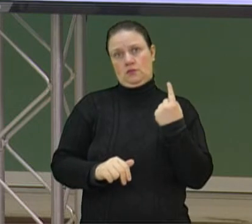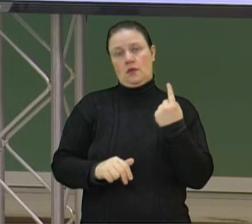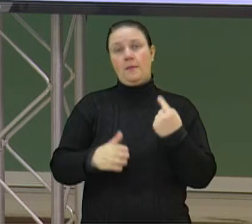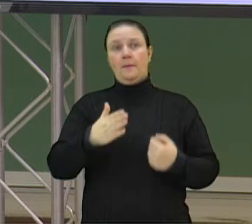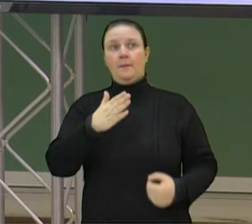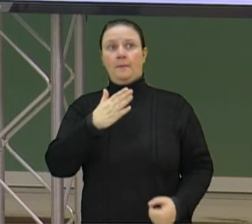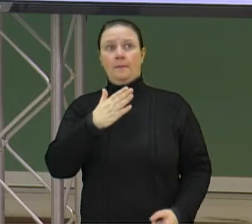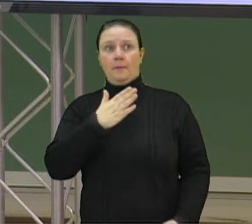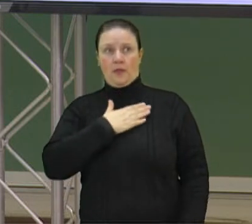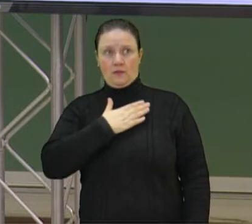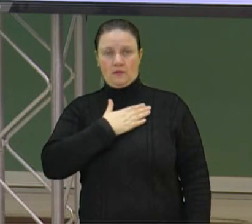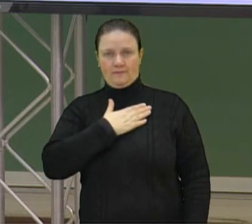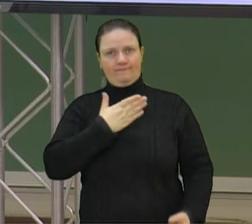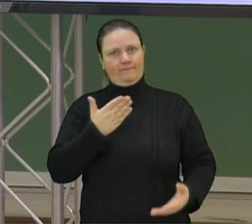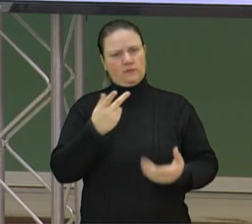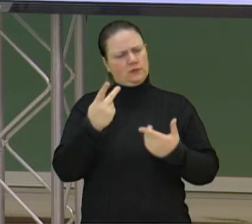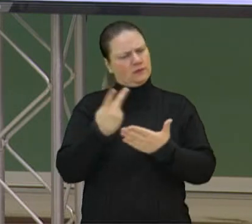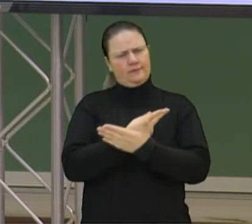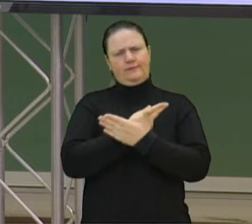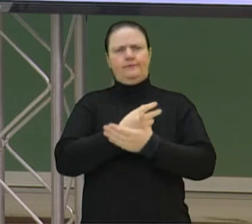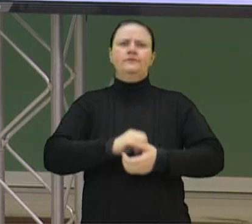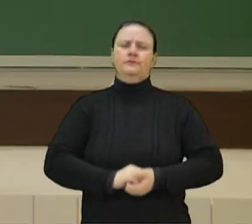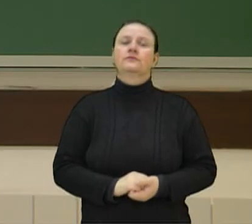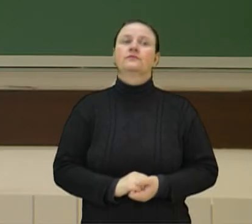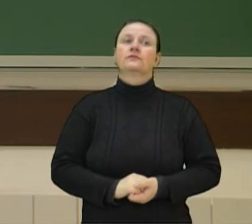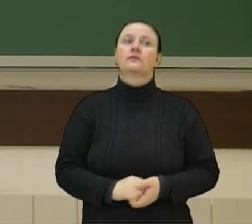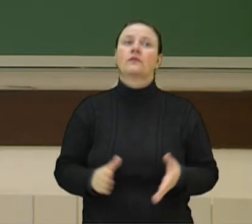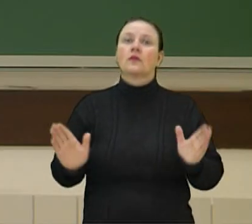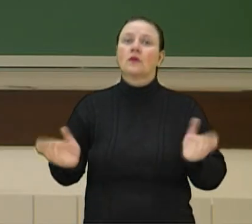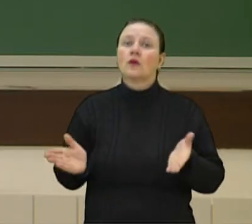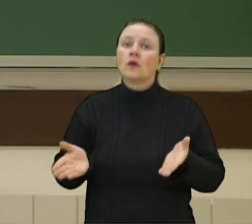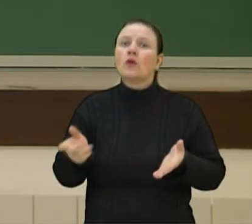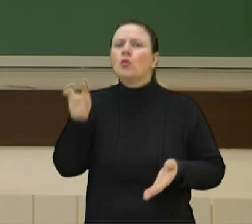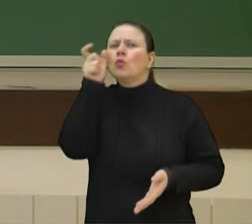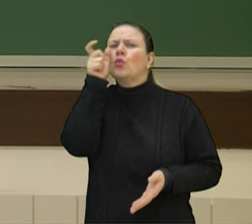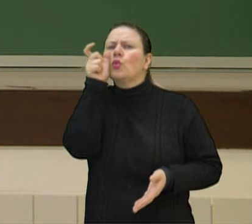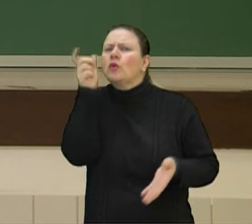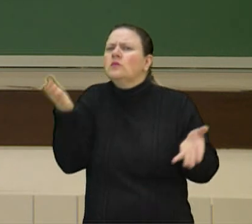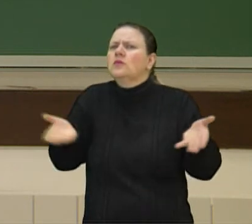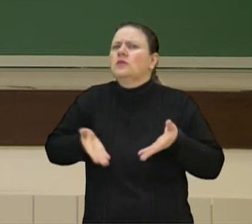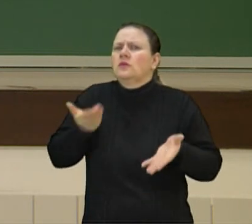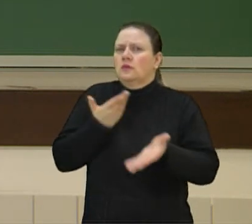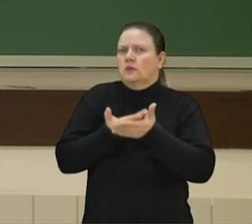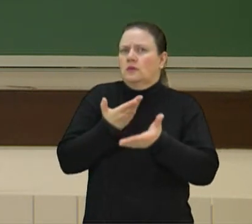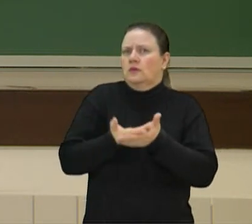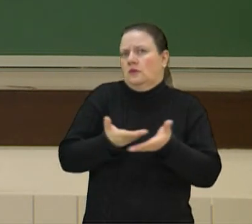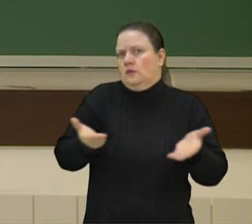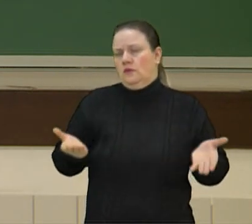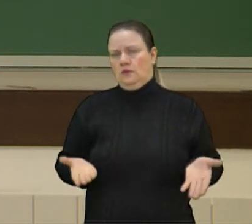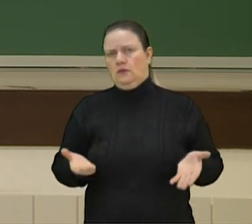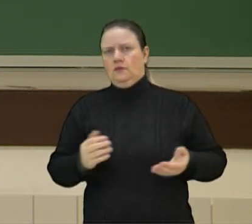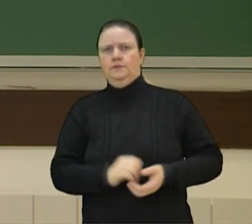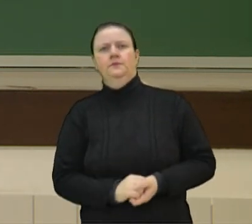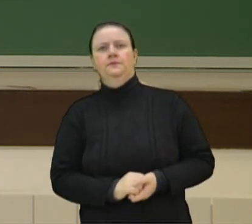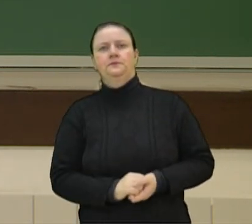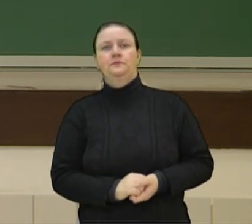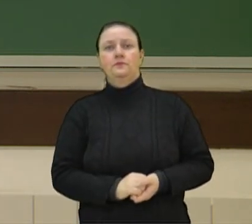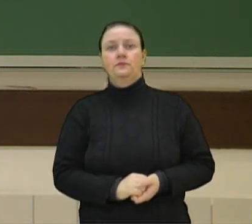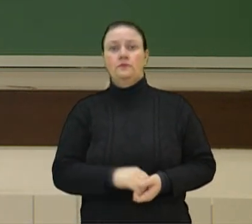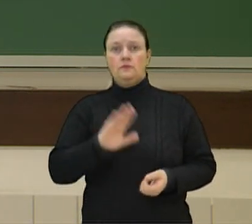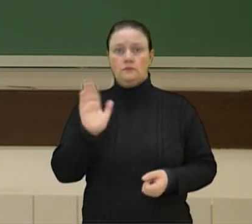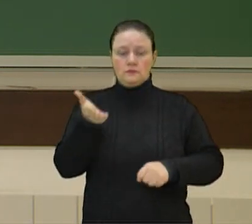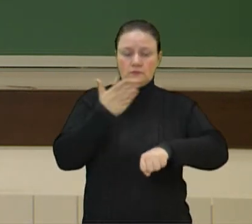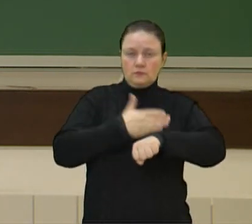playa. Bueno? Então, que vimos nesta classe? O que vimos nessa aula de hoje, né? Fizemos